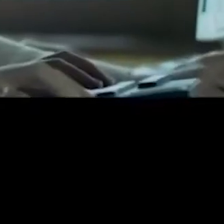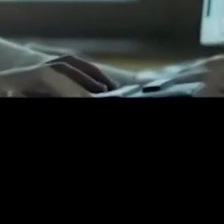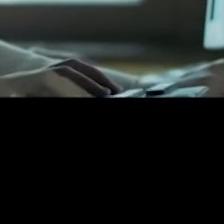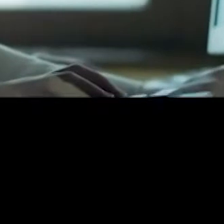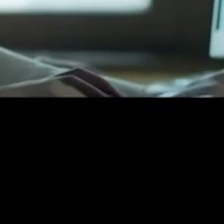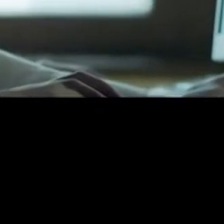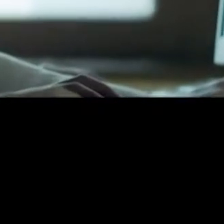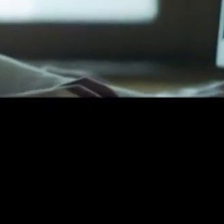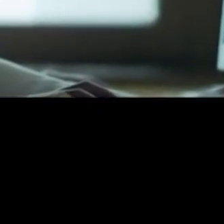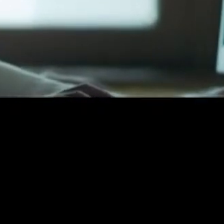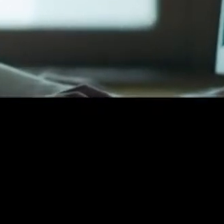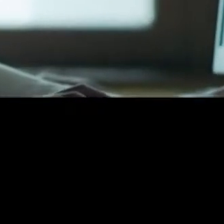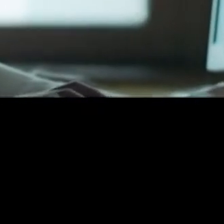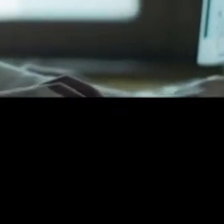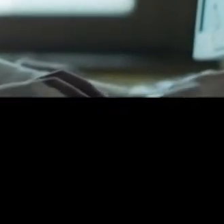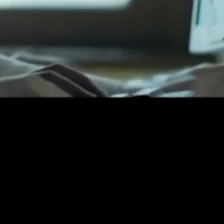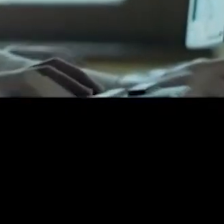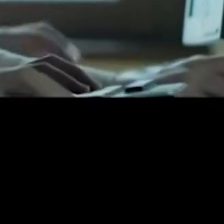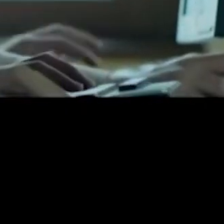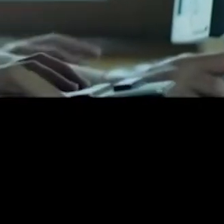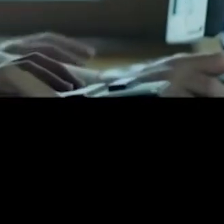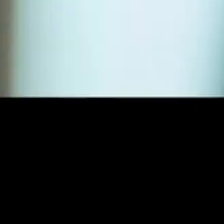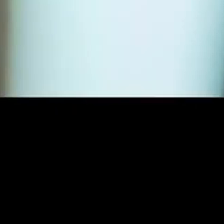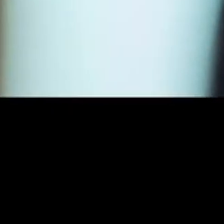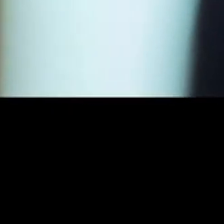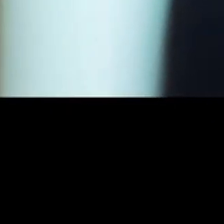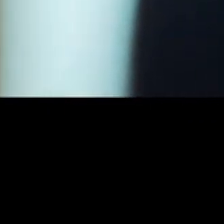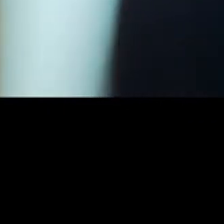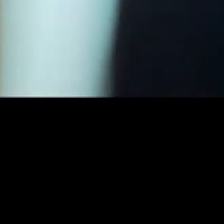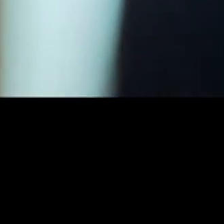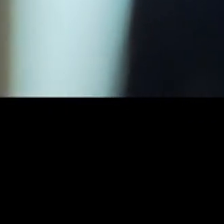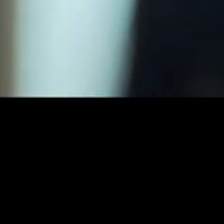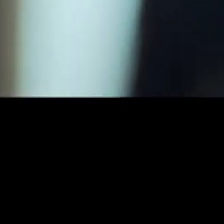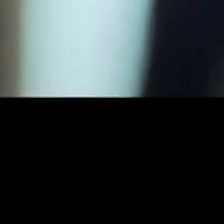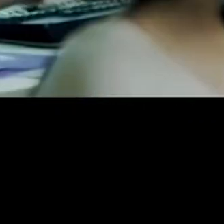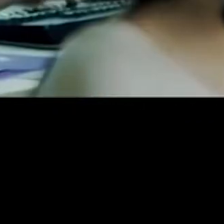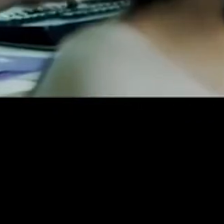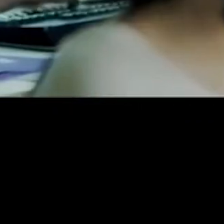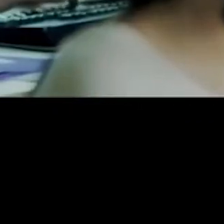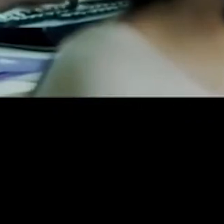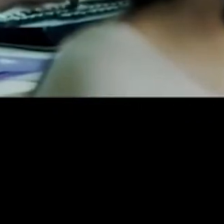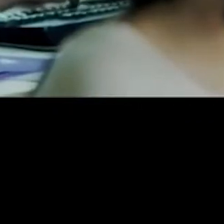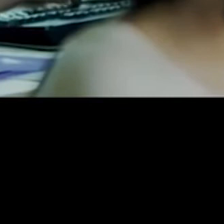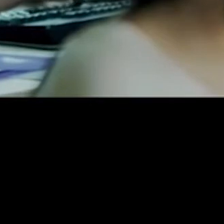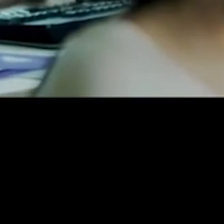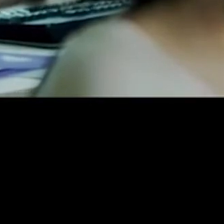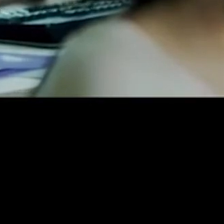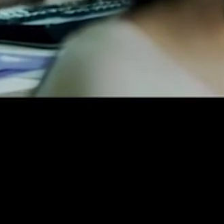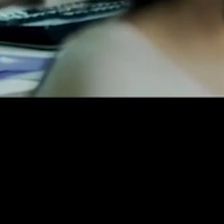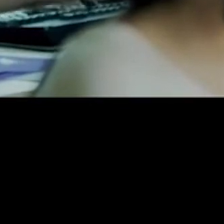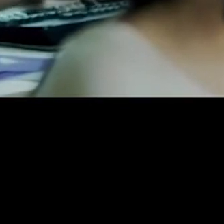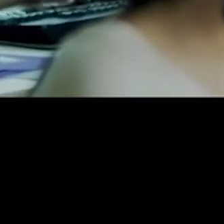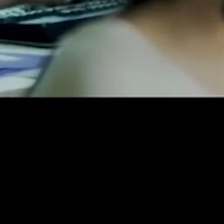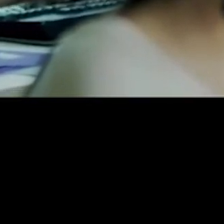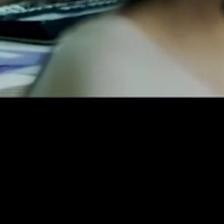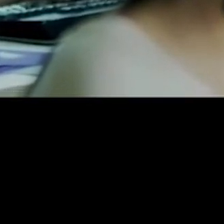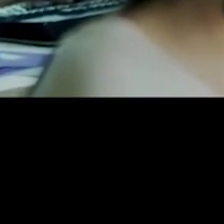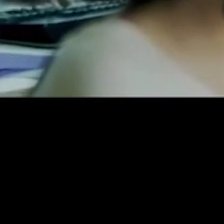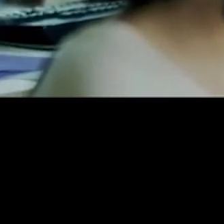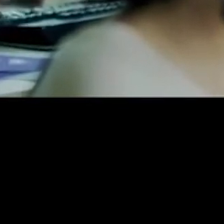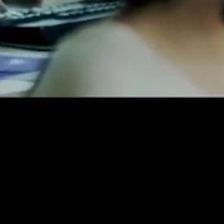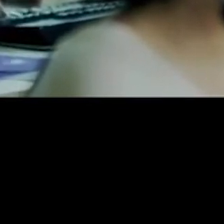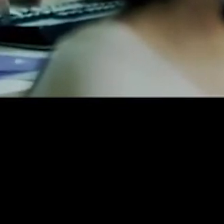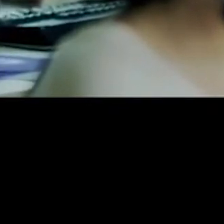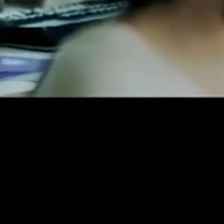Proibir sair de casa, assediar a mulher no transporte público, tudo isso é violência. O primeiro passo para acabar com a violência é ligar